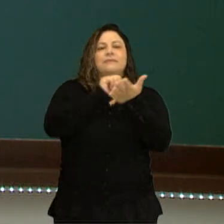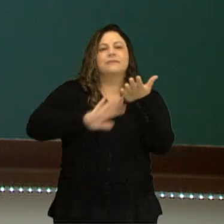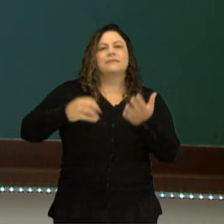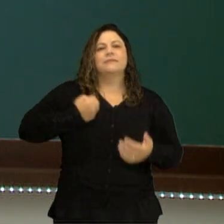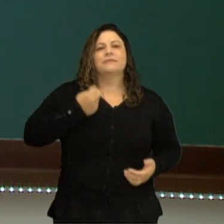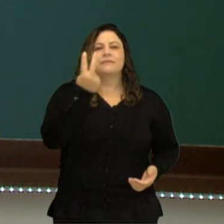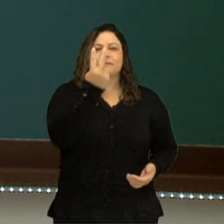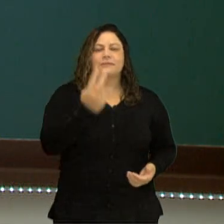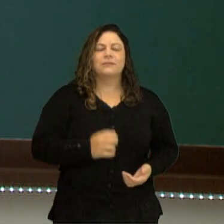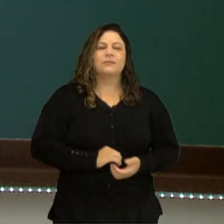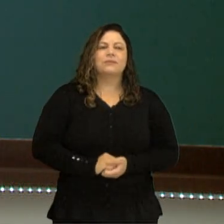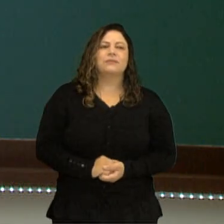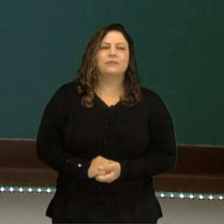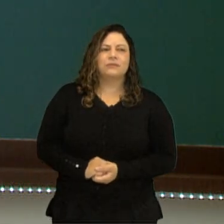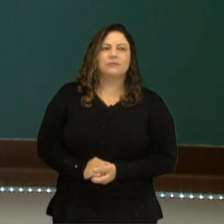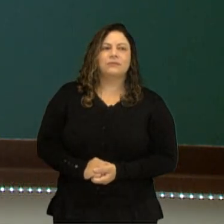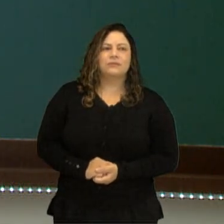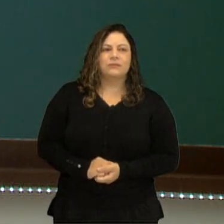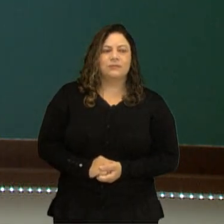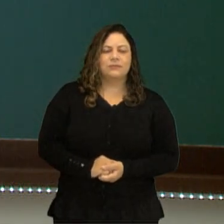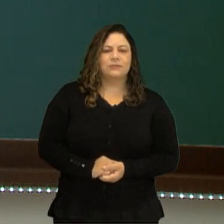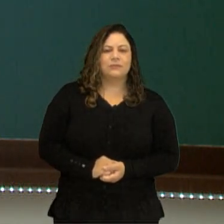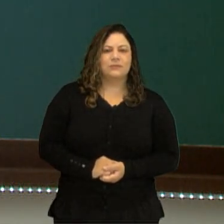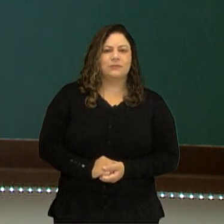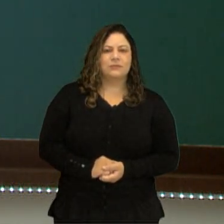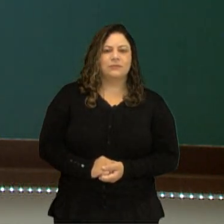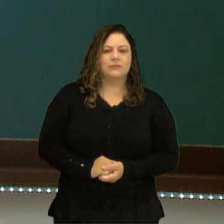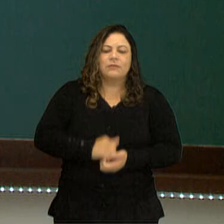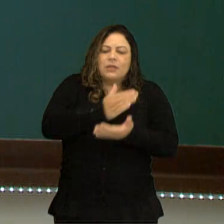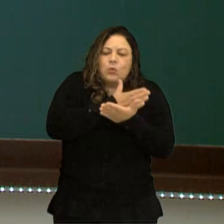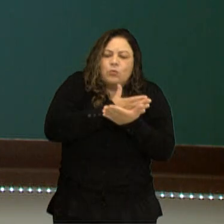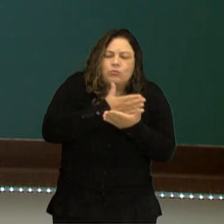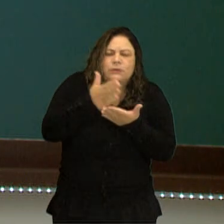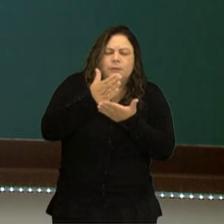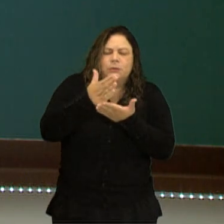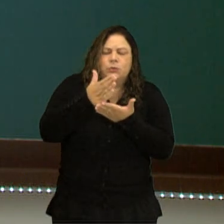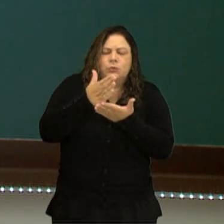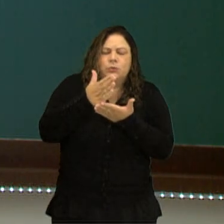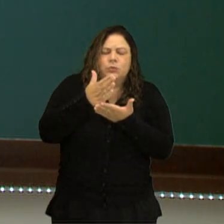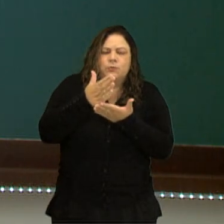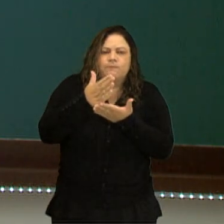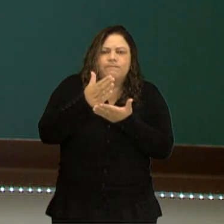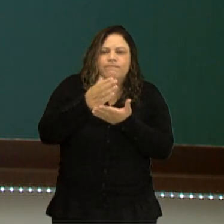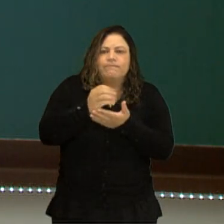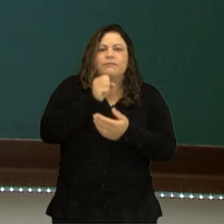Atividade 2. Mal iniciara seu discurso, o